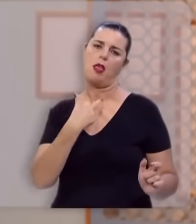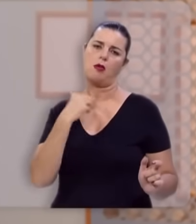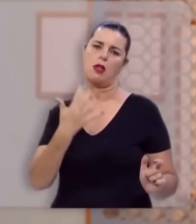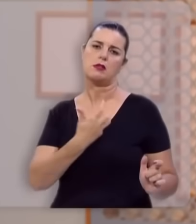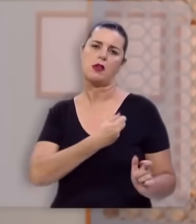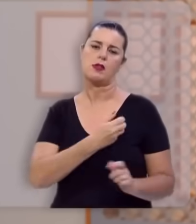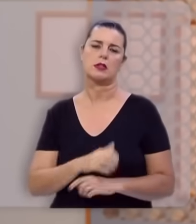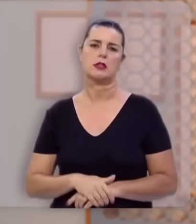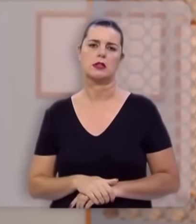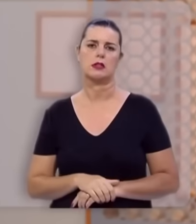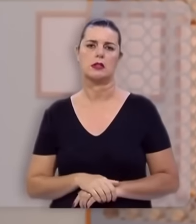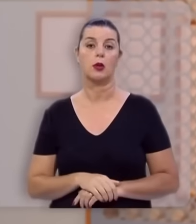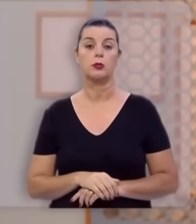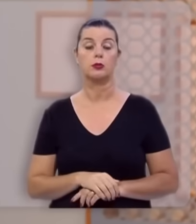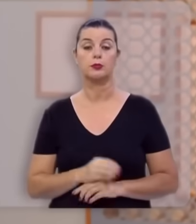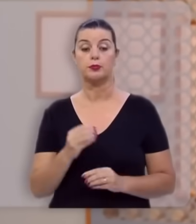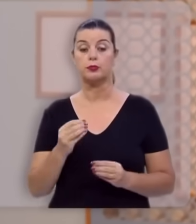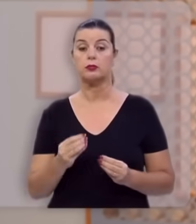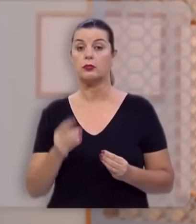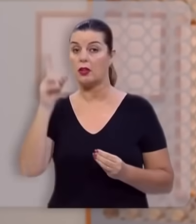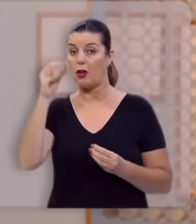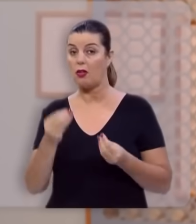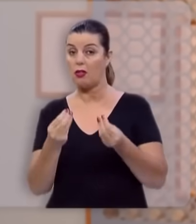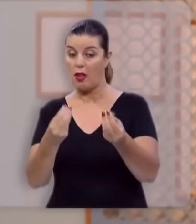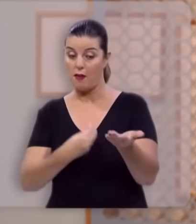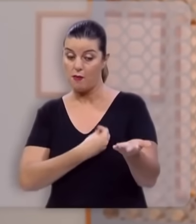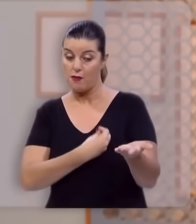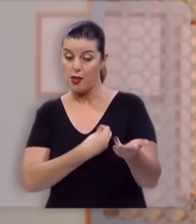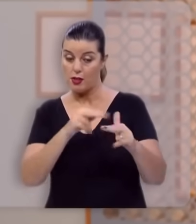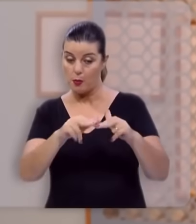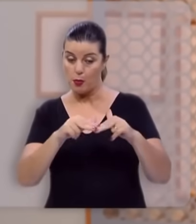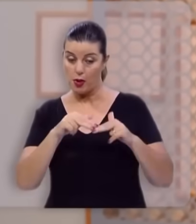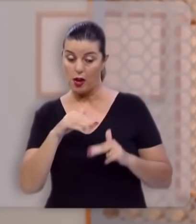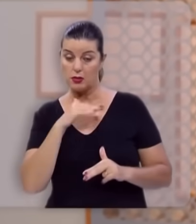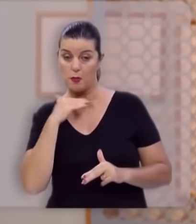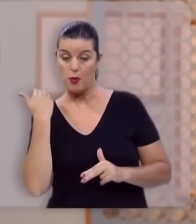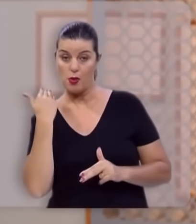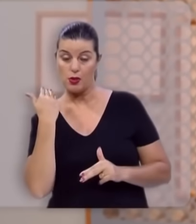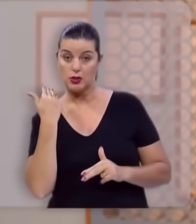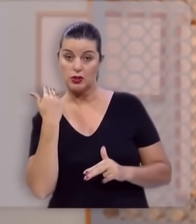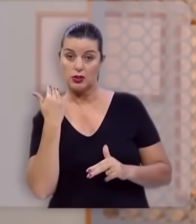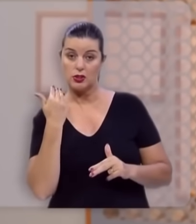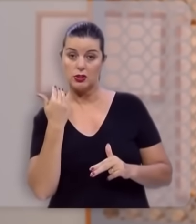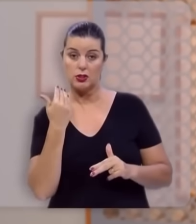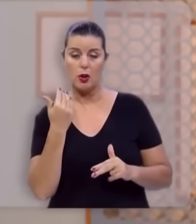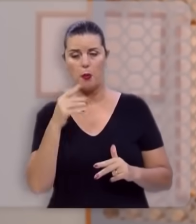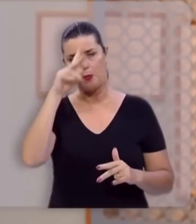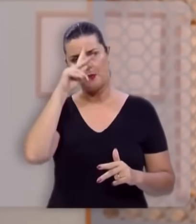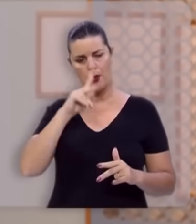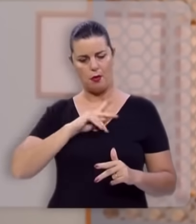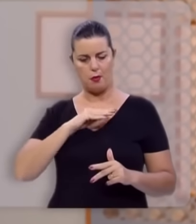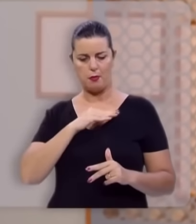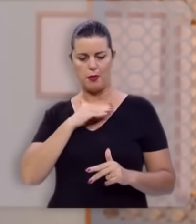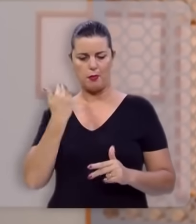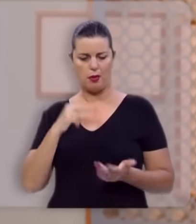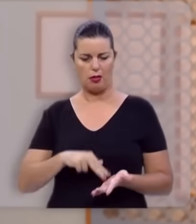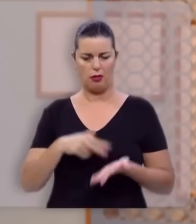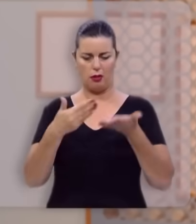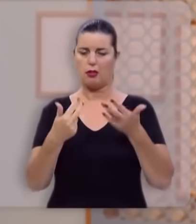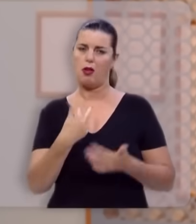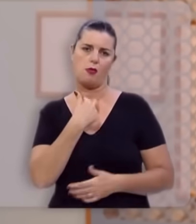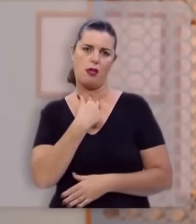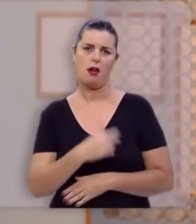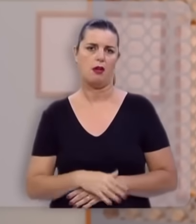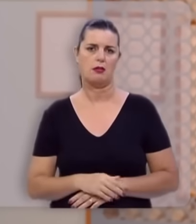Ou Deus traz vida na sua morte, ou o morto não pode ressuscitar a si mesmo. É por